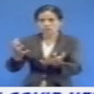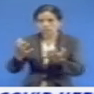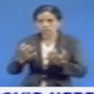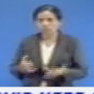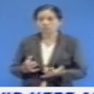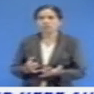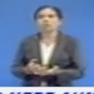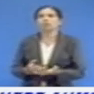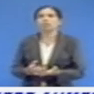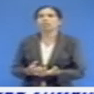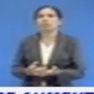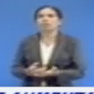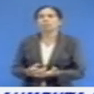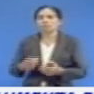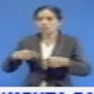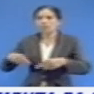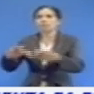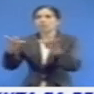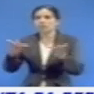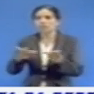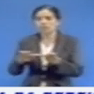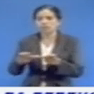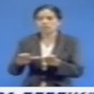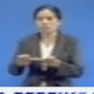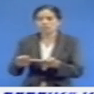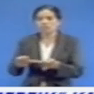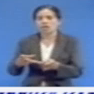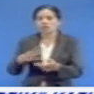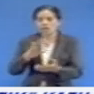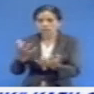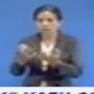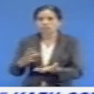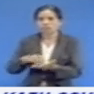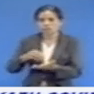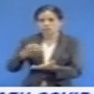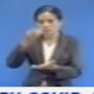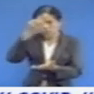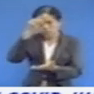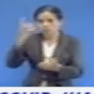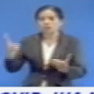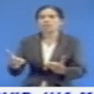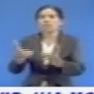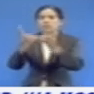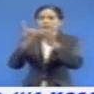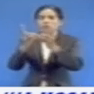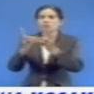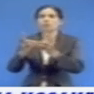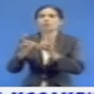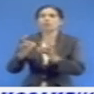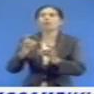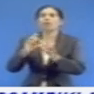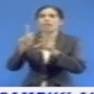hau kontente tambah bafati ne bemak, hau akarak atu istuda, no asoro sarani nebe maki ya fatin dificultad tebes. Ida